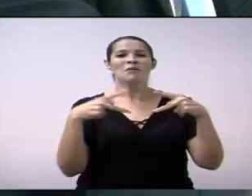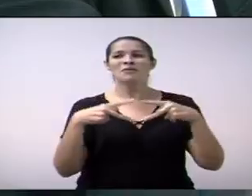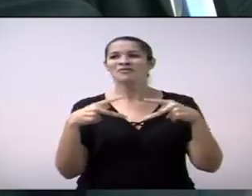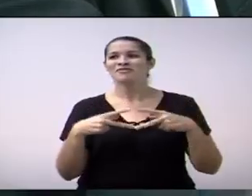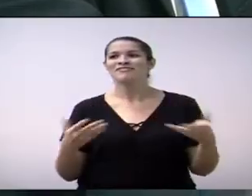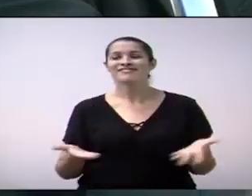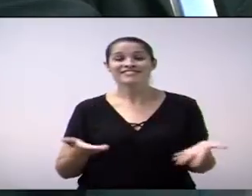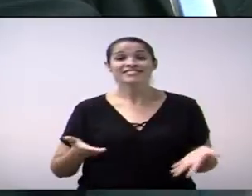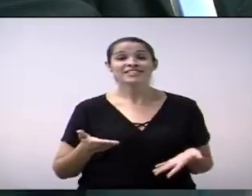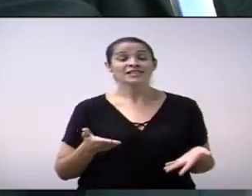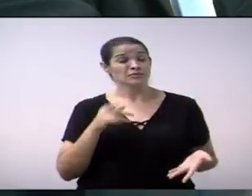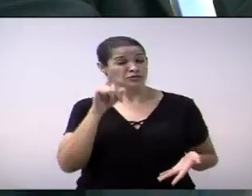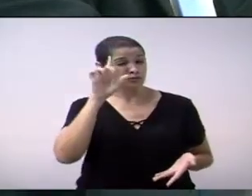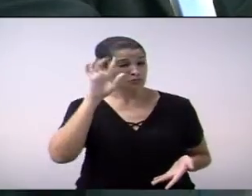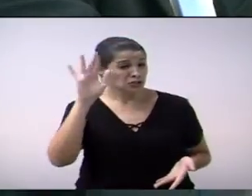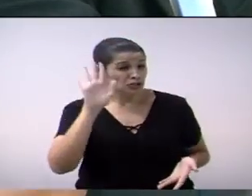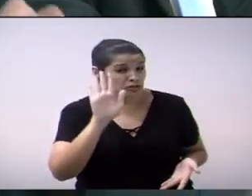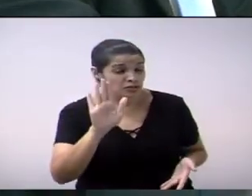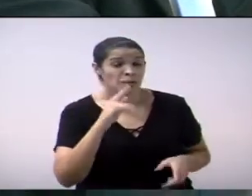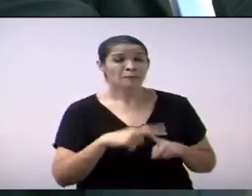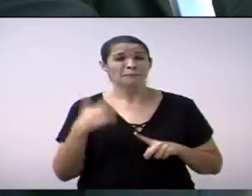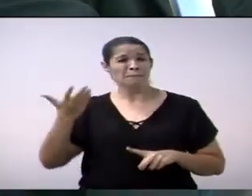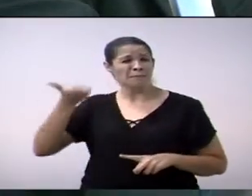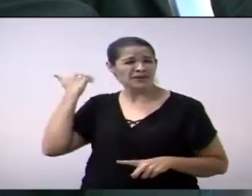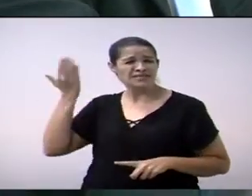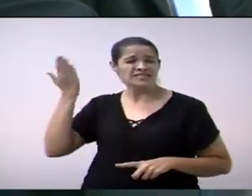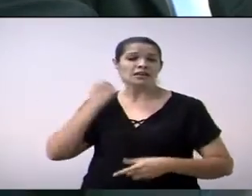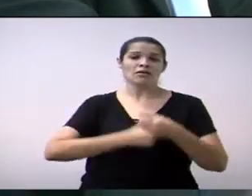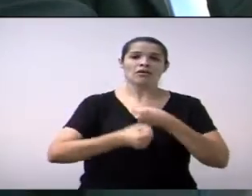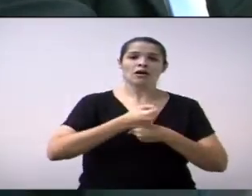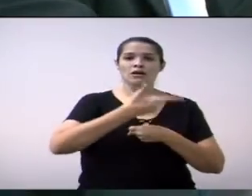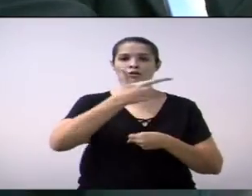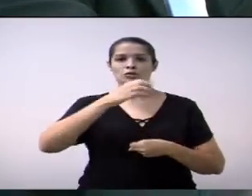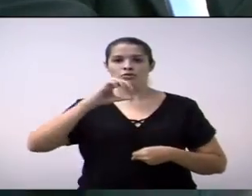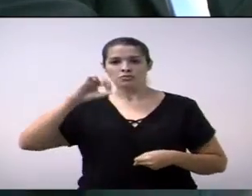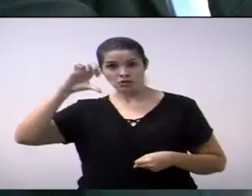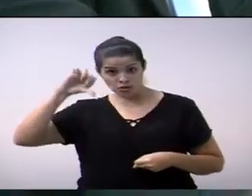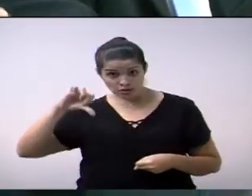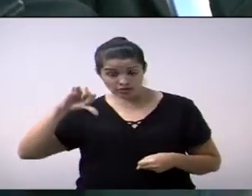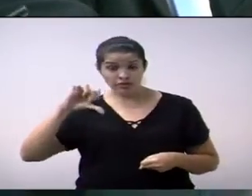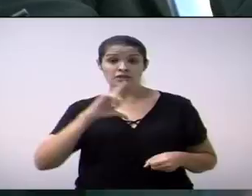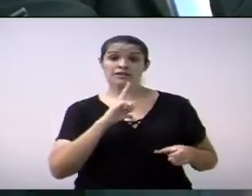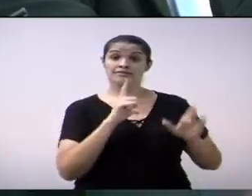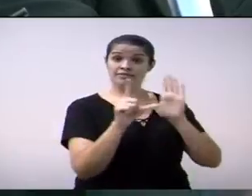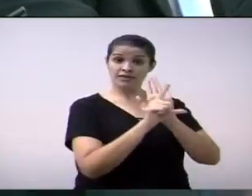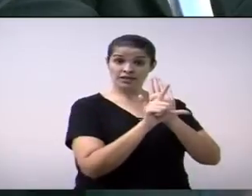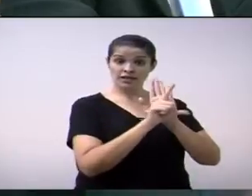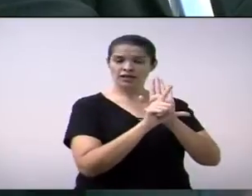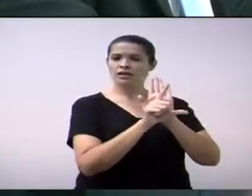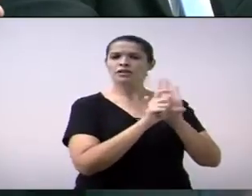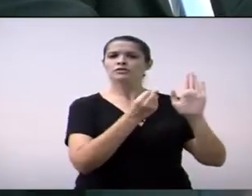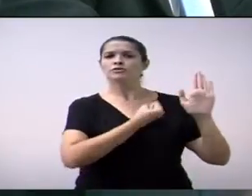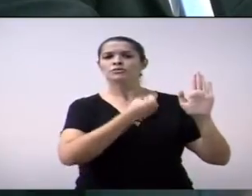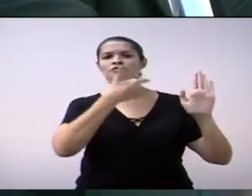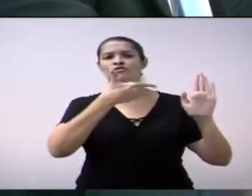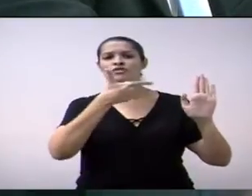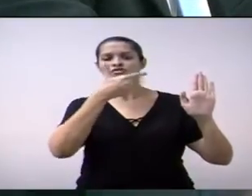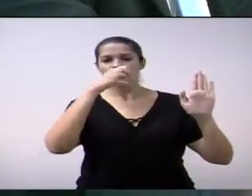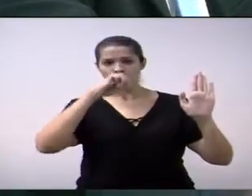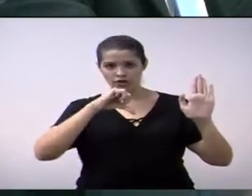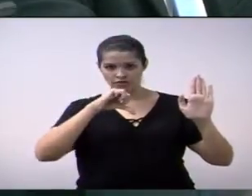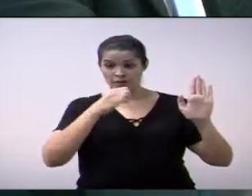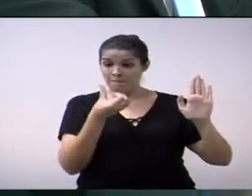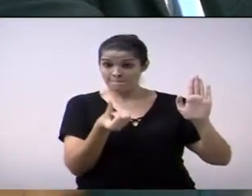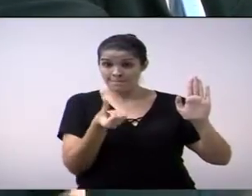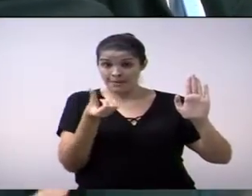para vocês terem uma ideia, existiu uma lei em 2009, a Lei 2996, que cedeu lá um